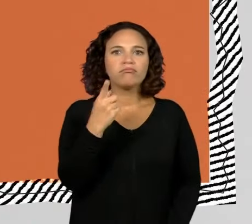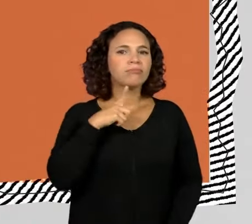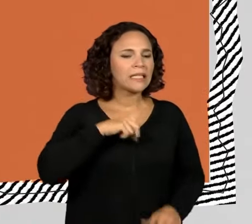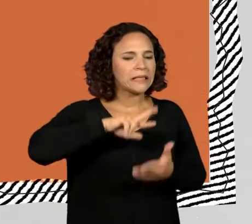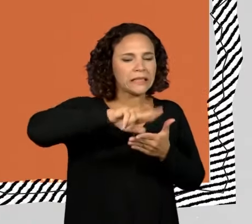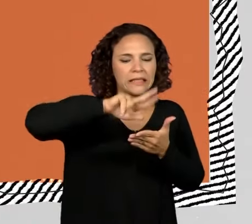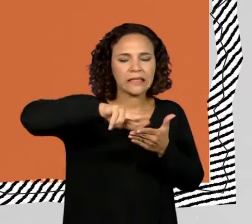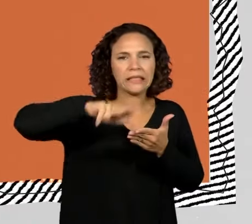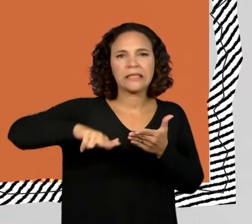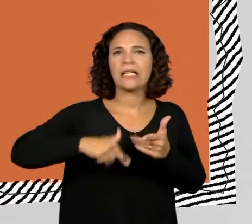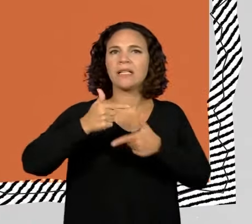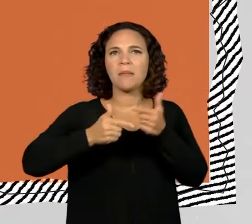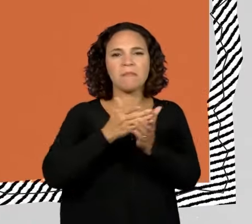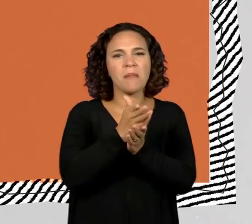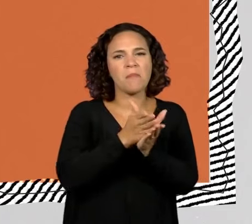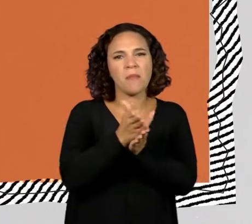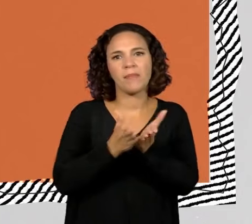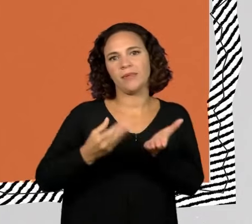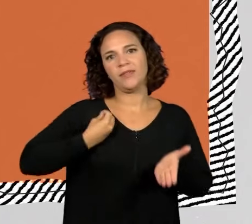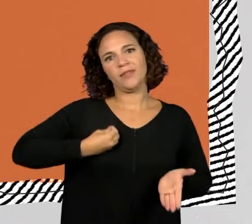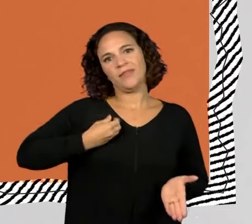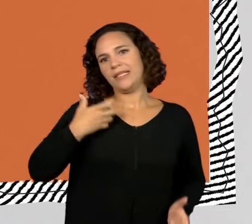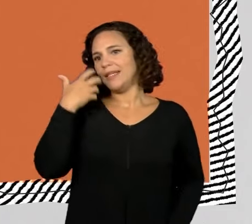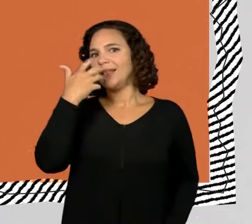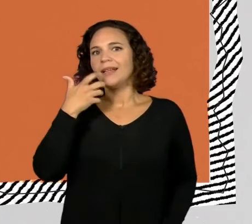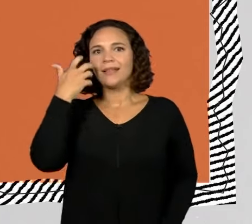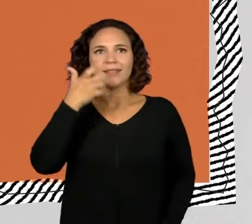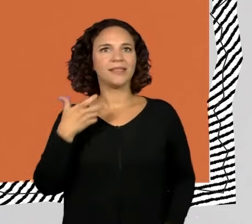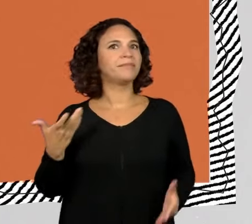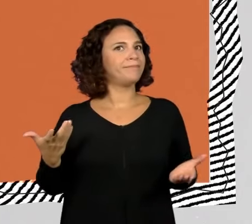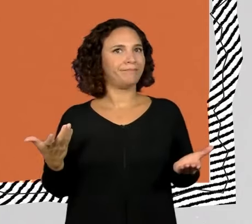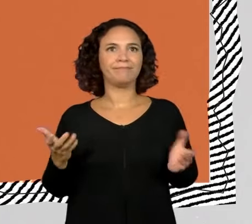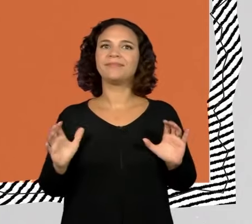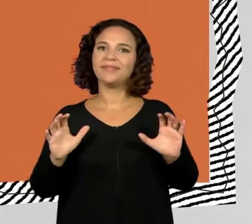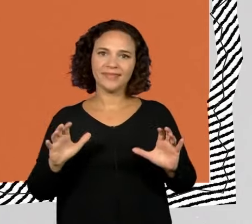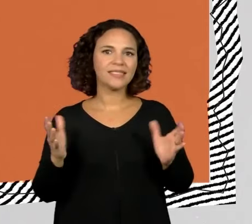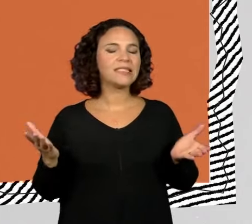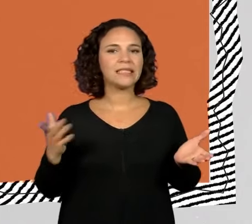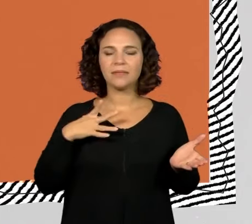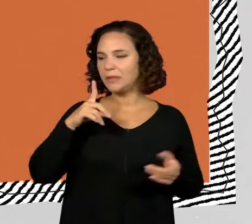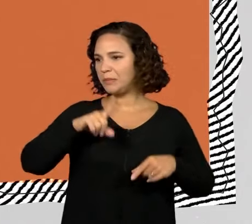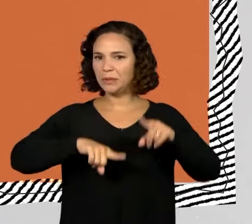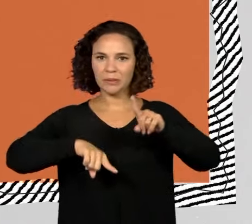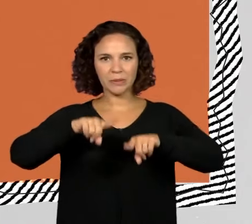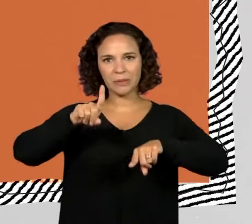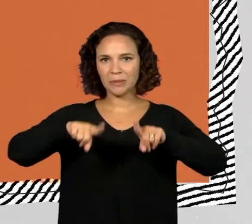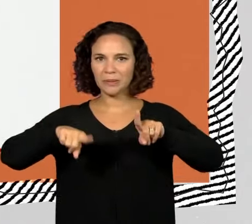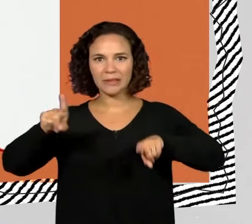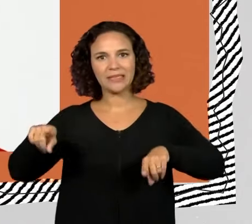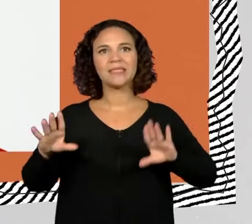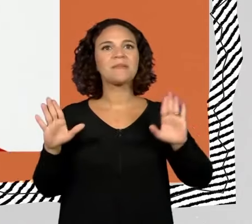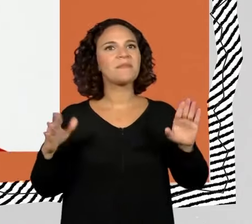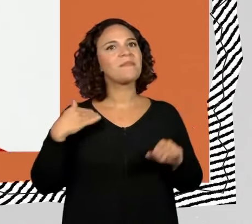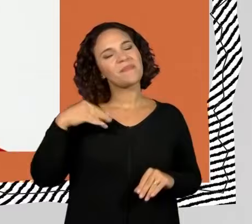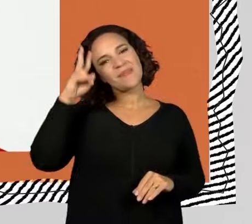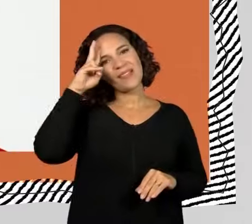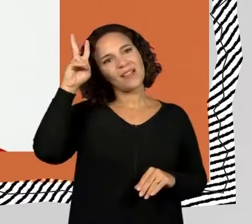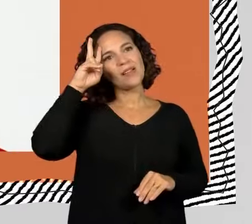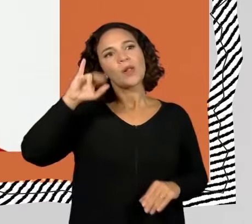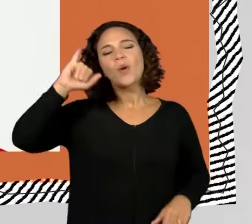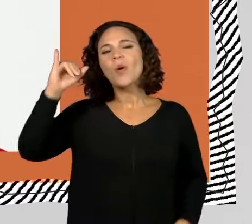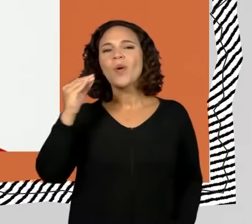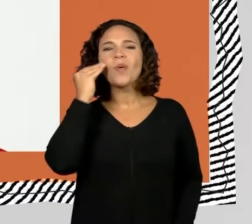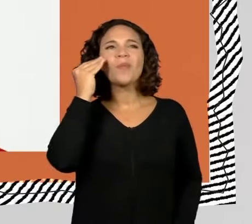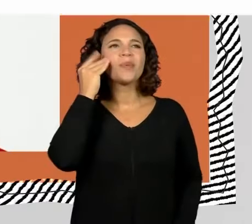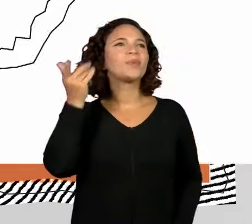fazendo mil coisas porque vida de cantora Crew é isso essa é instabilidade e eu lembro quando apareceu essa oportunidade para